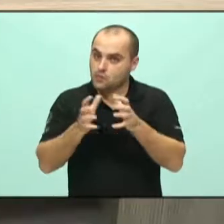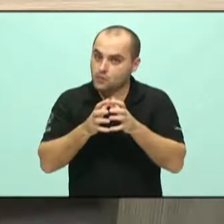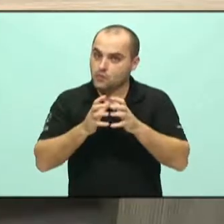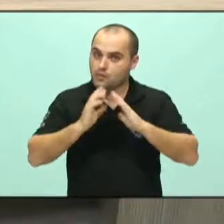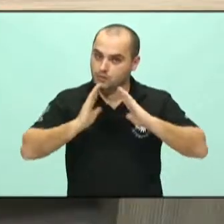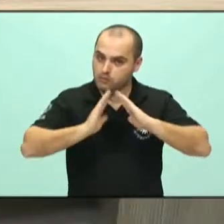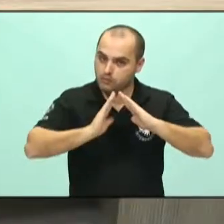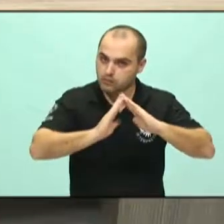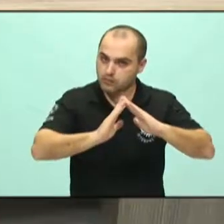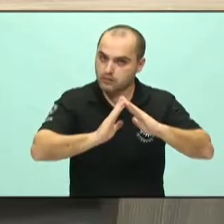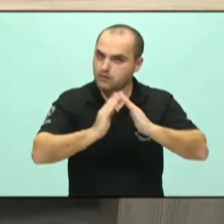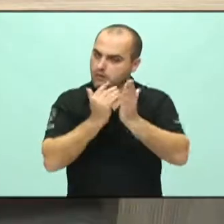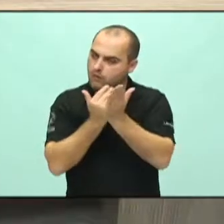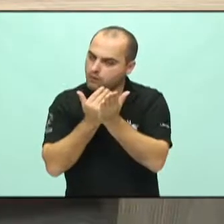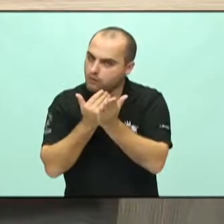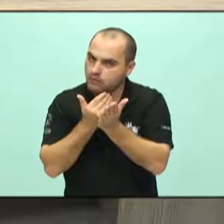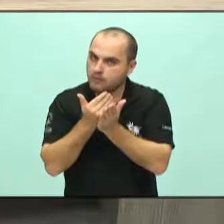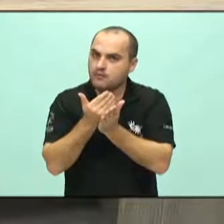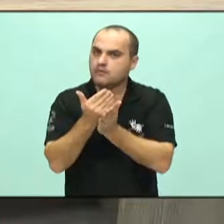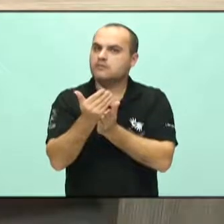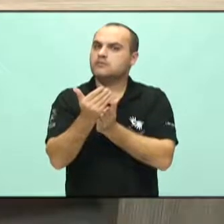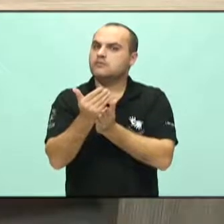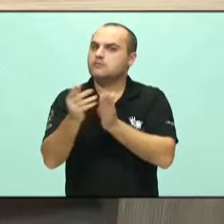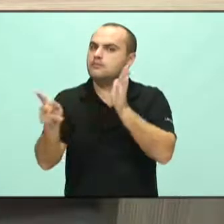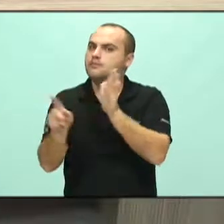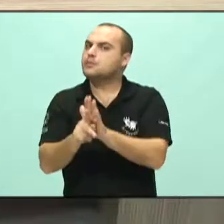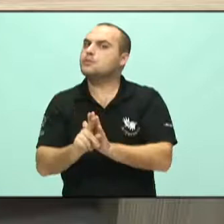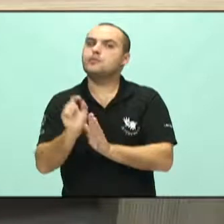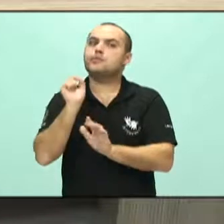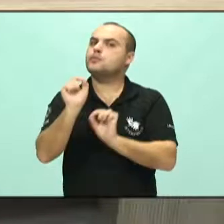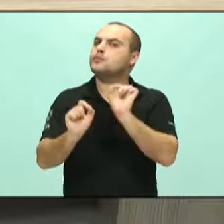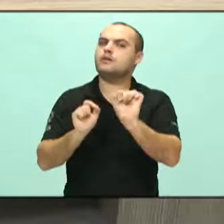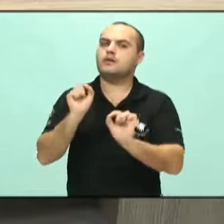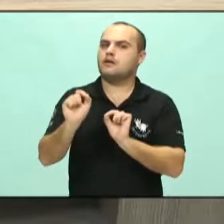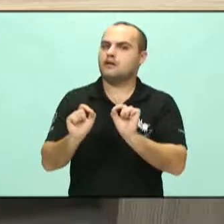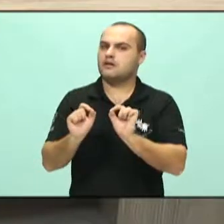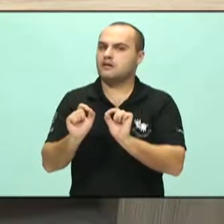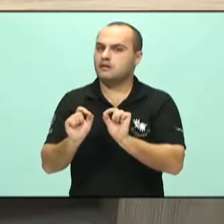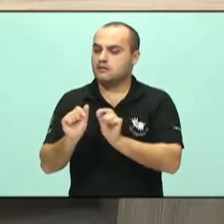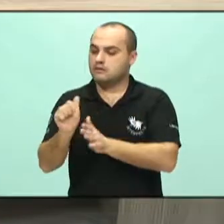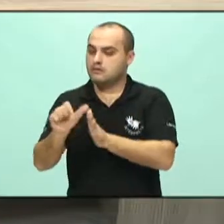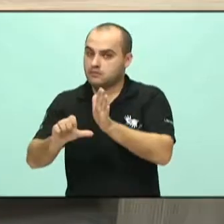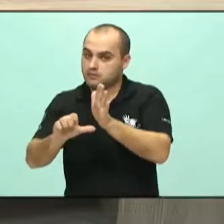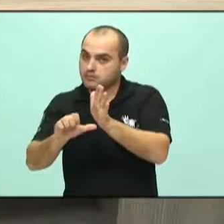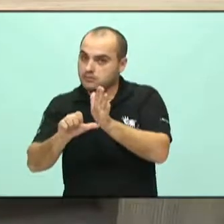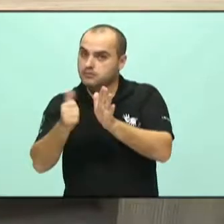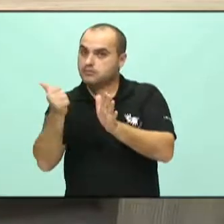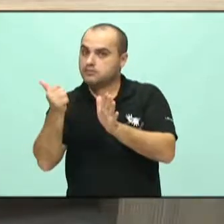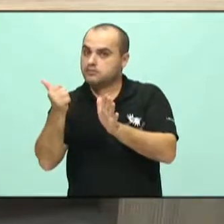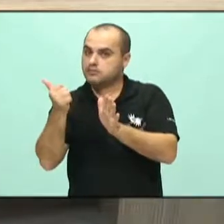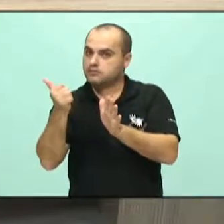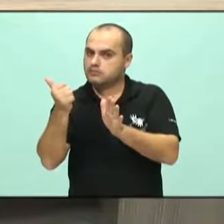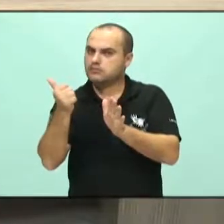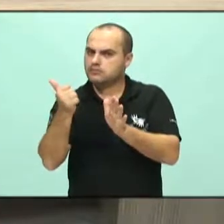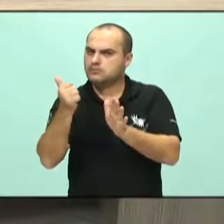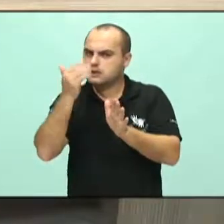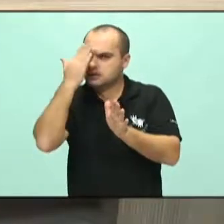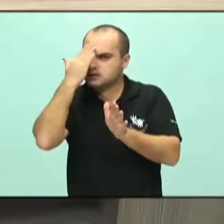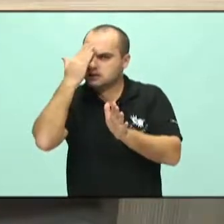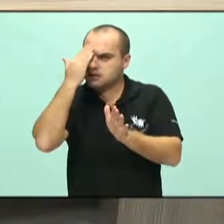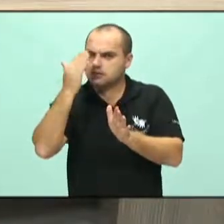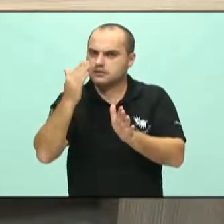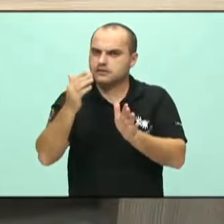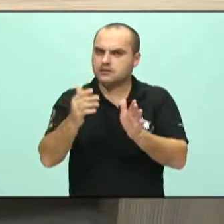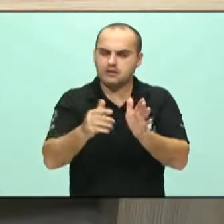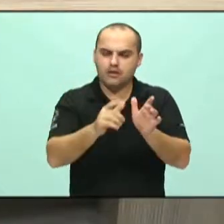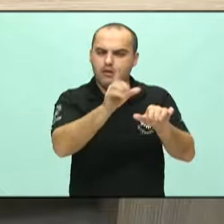moradores, deu início à construção, né, da primeira freguesia, do primeiro